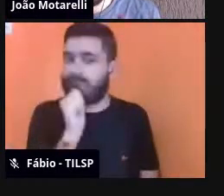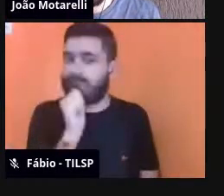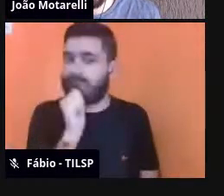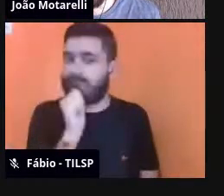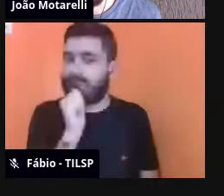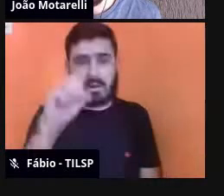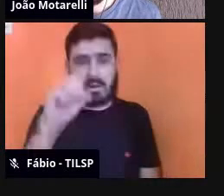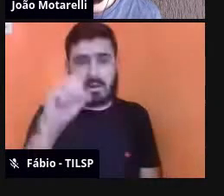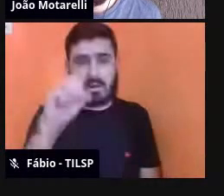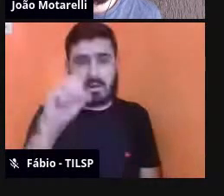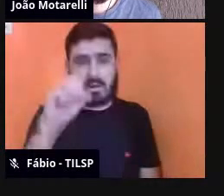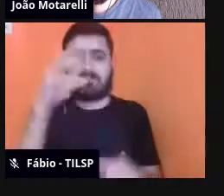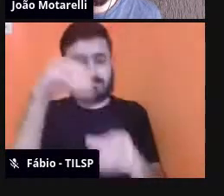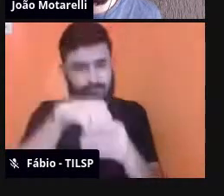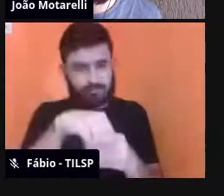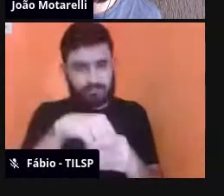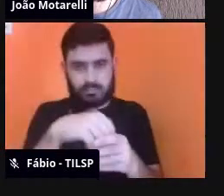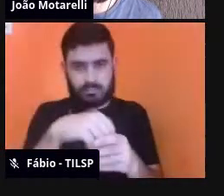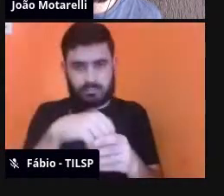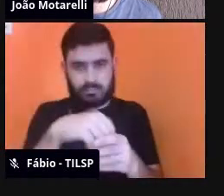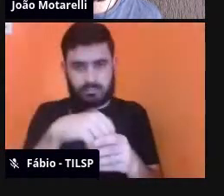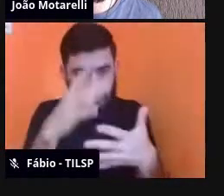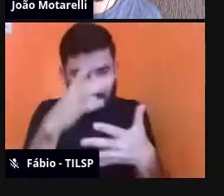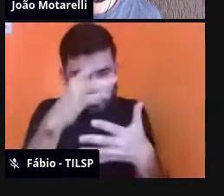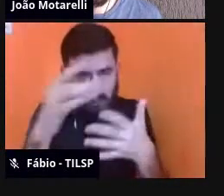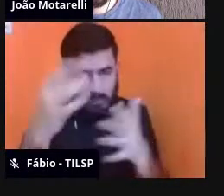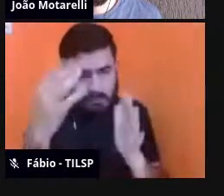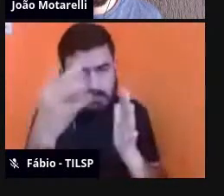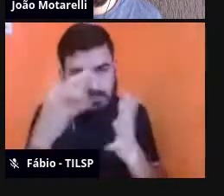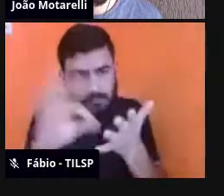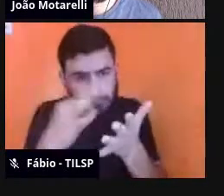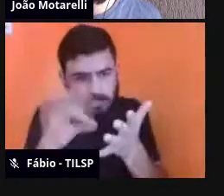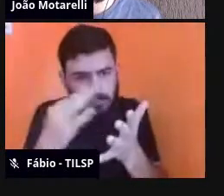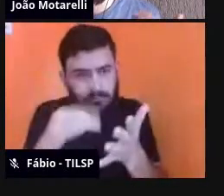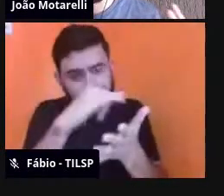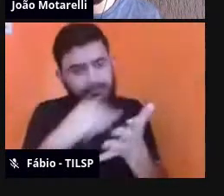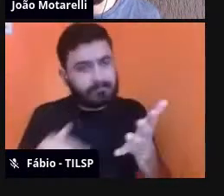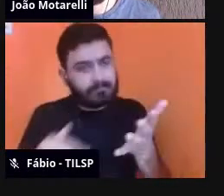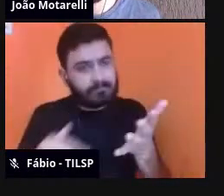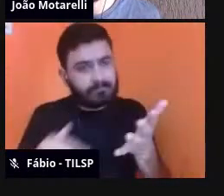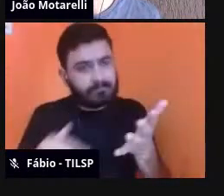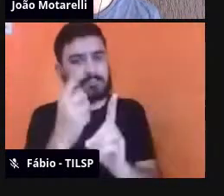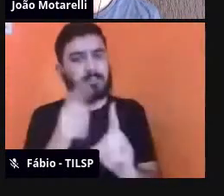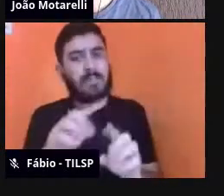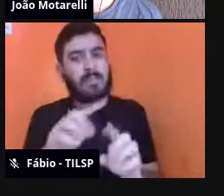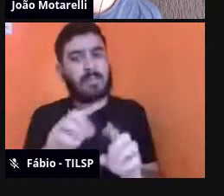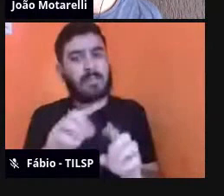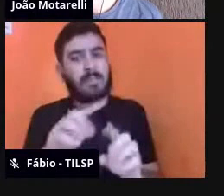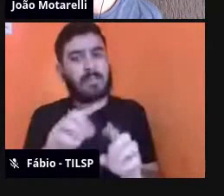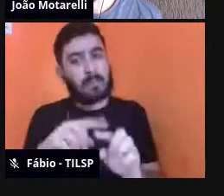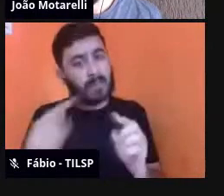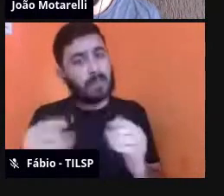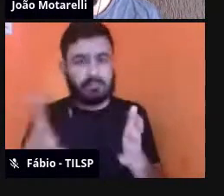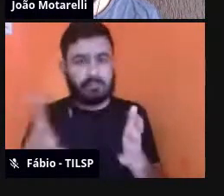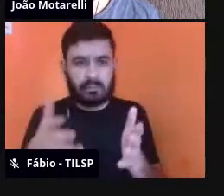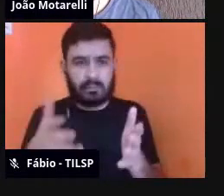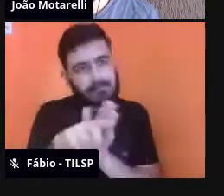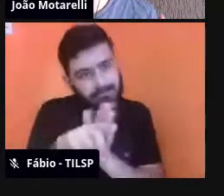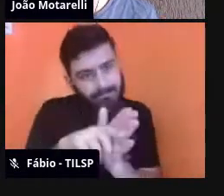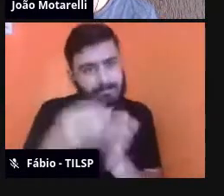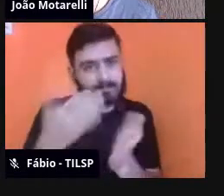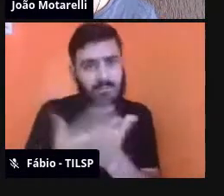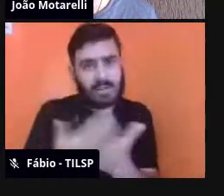para isso ainda, mas já vem sendo cada vez mais estudado, como é o caso da pré-gorexia, da